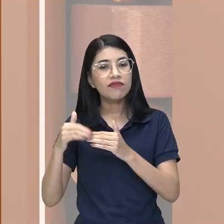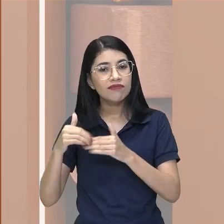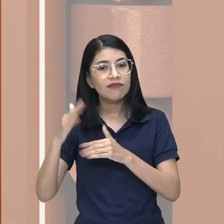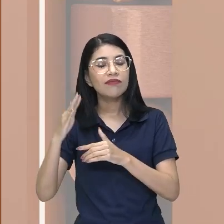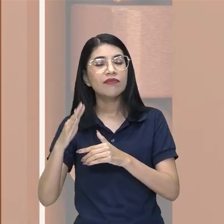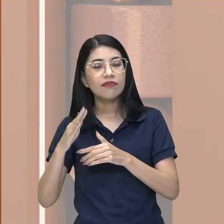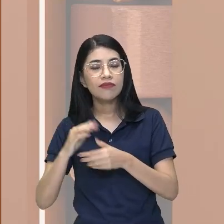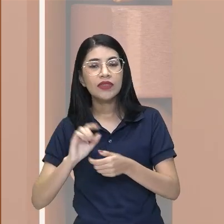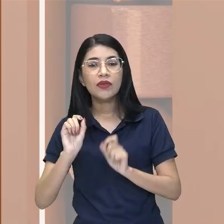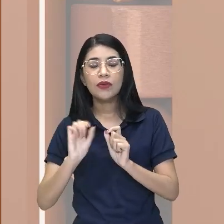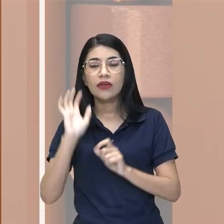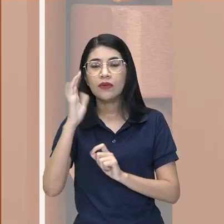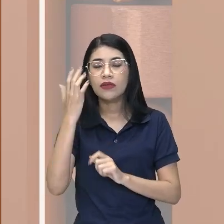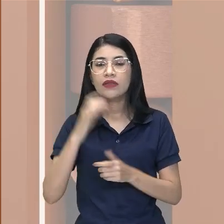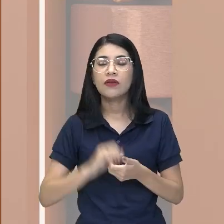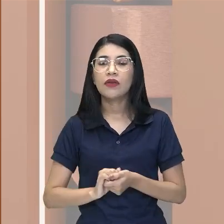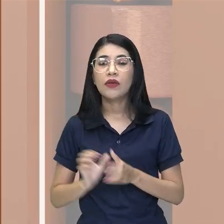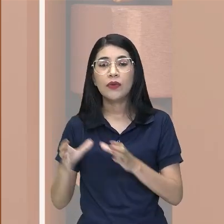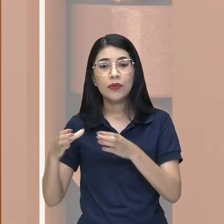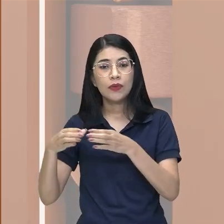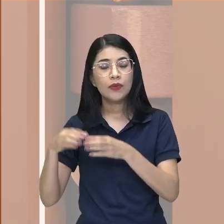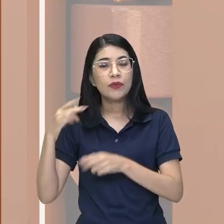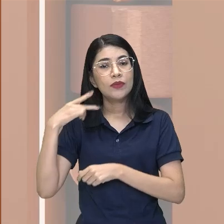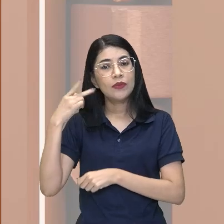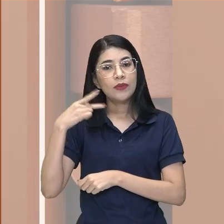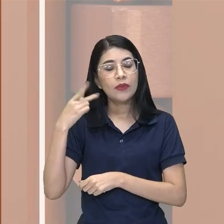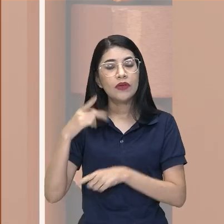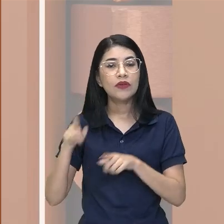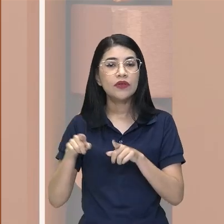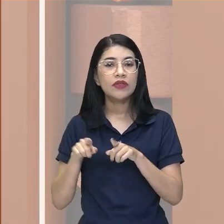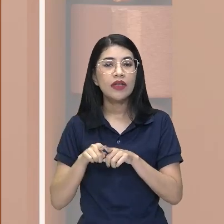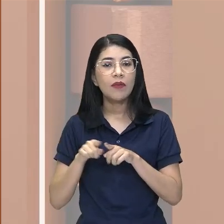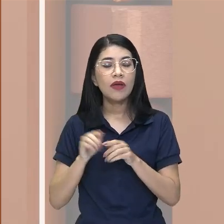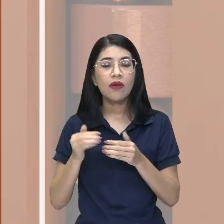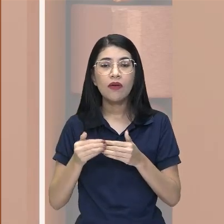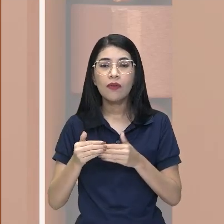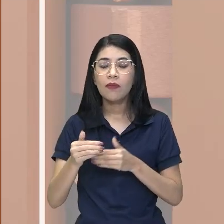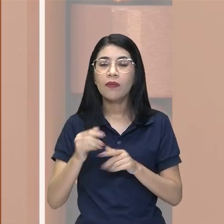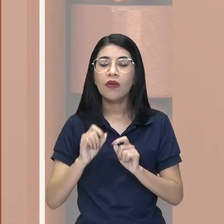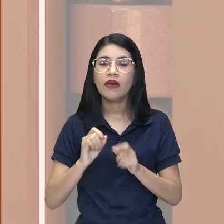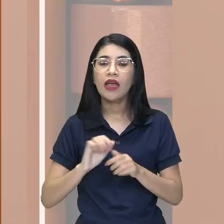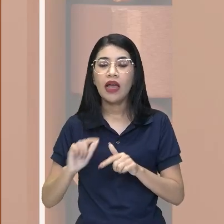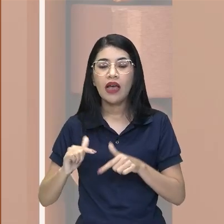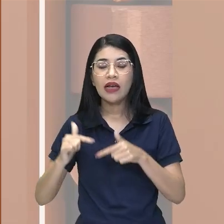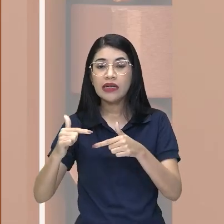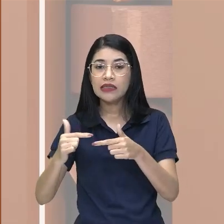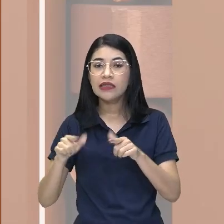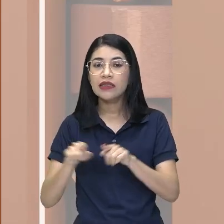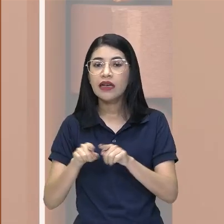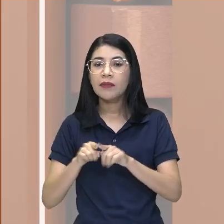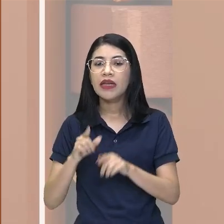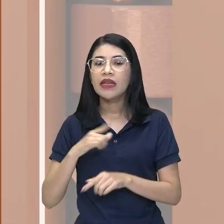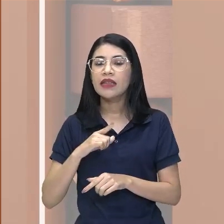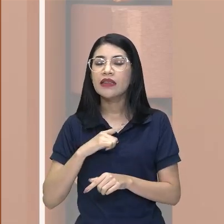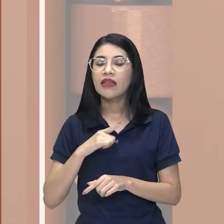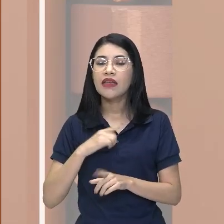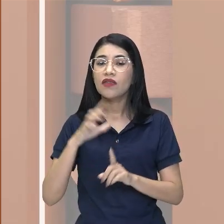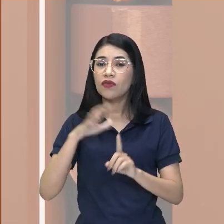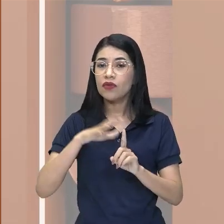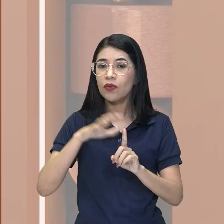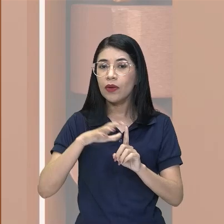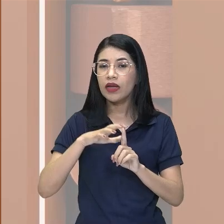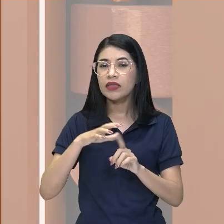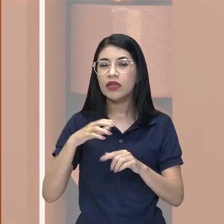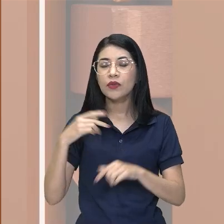essas oligarquias, esses grupos políticos, também começassem a agir e ter bastante influência no governo